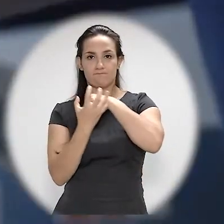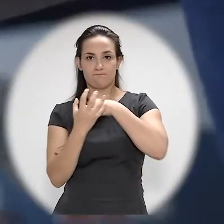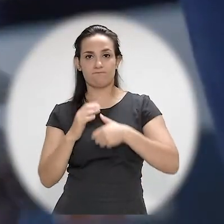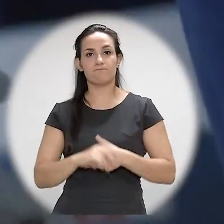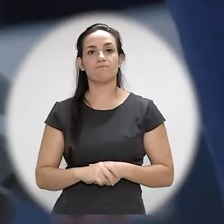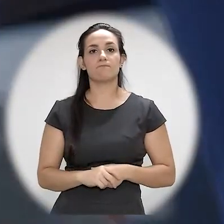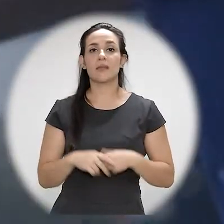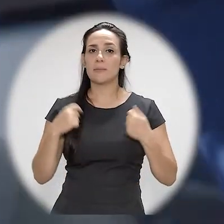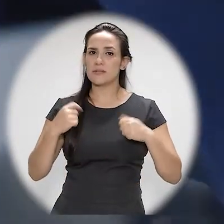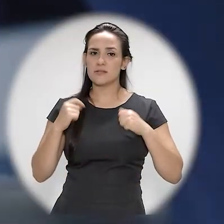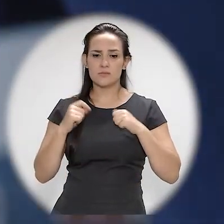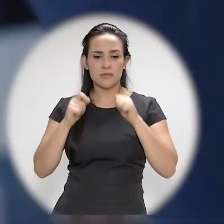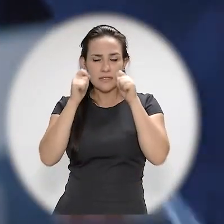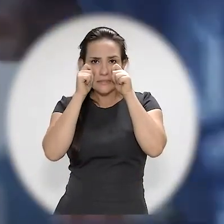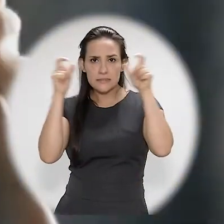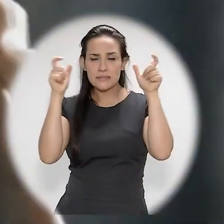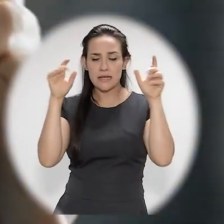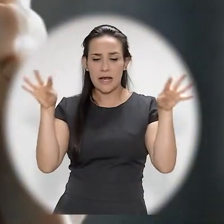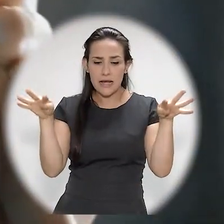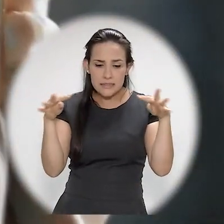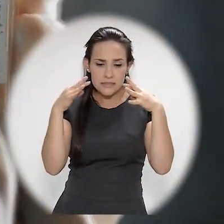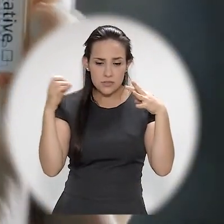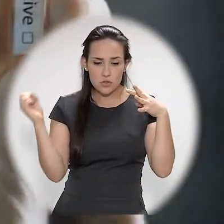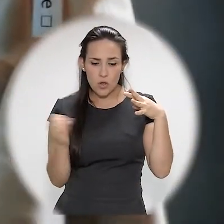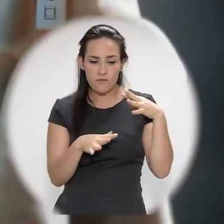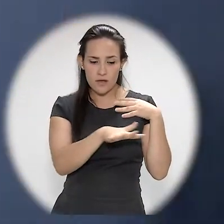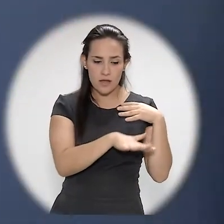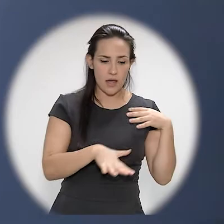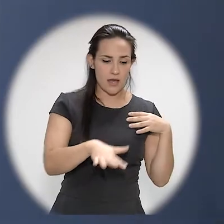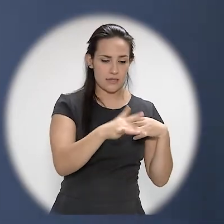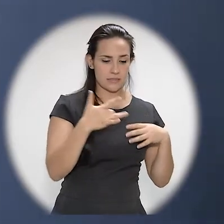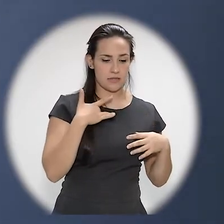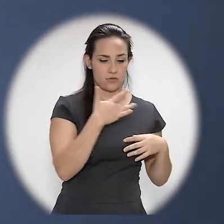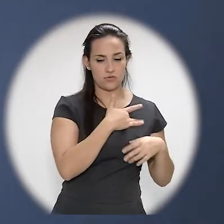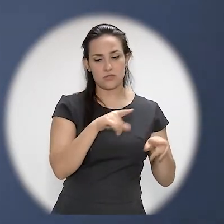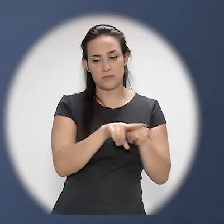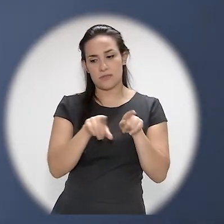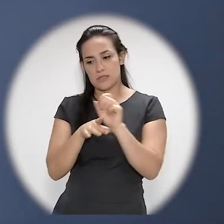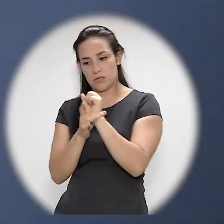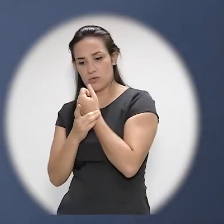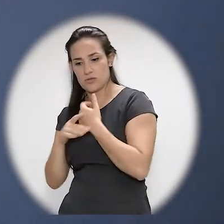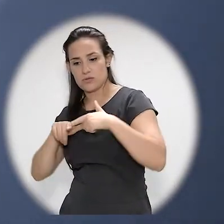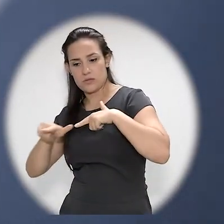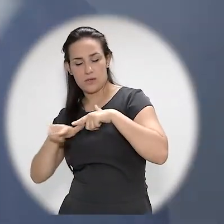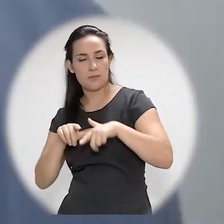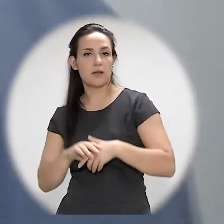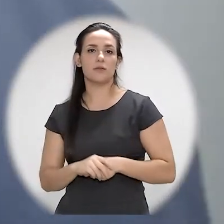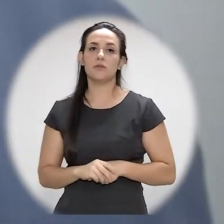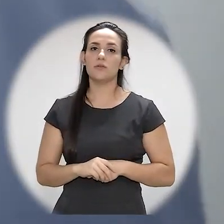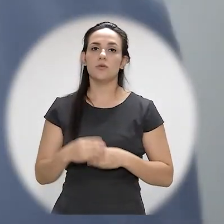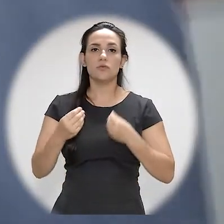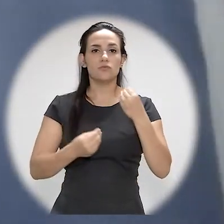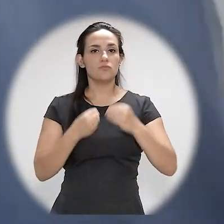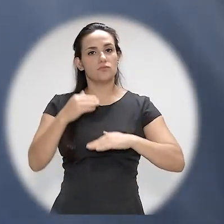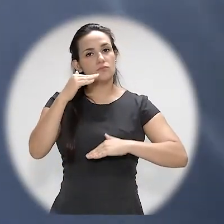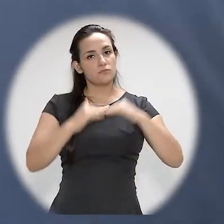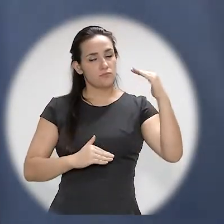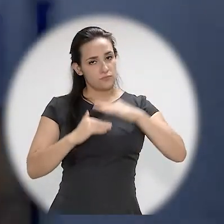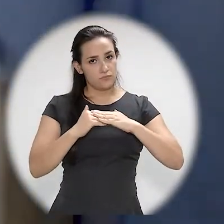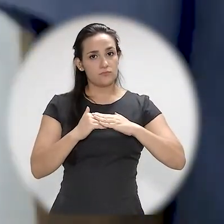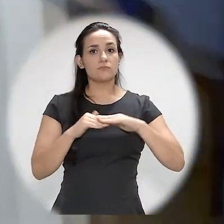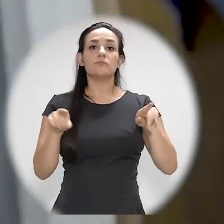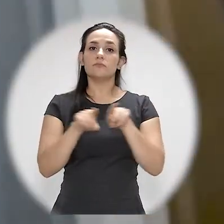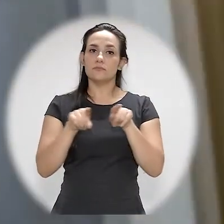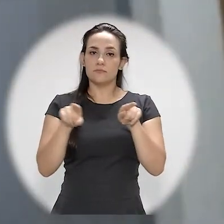A pandemia do coronavírus exigiu um novo olhar sobre a saúde e a segurança no trabalho. Motivou mudanças na forma de agir